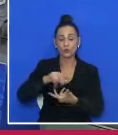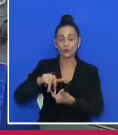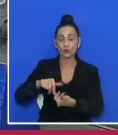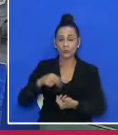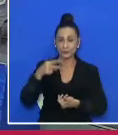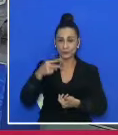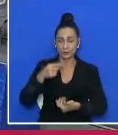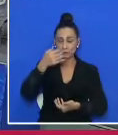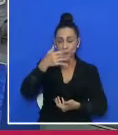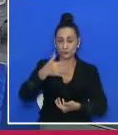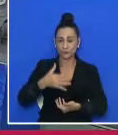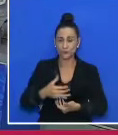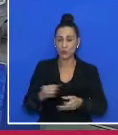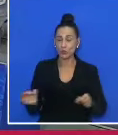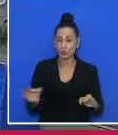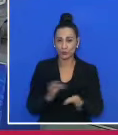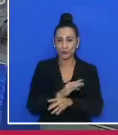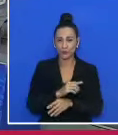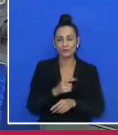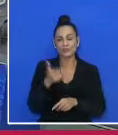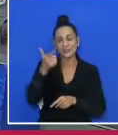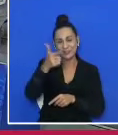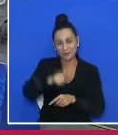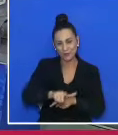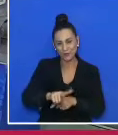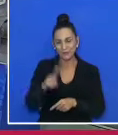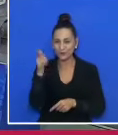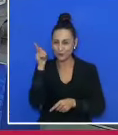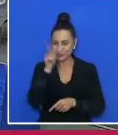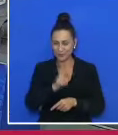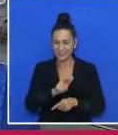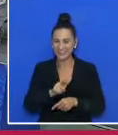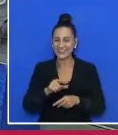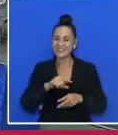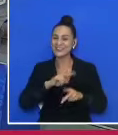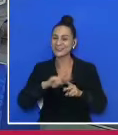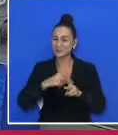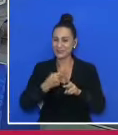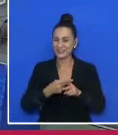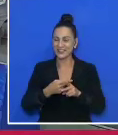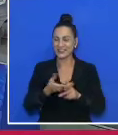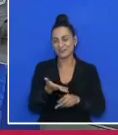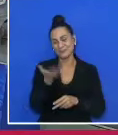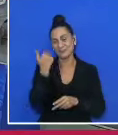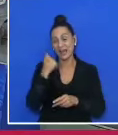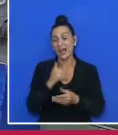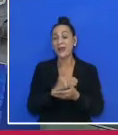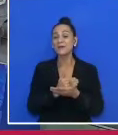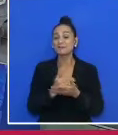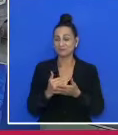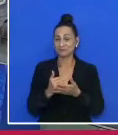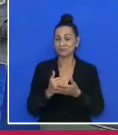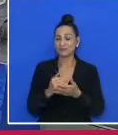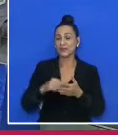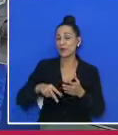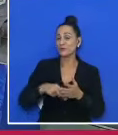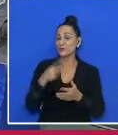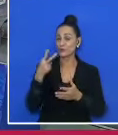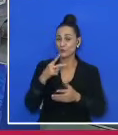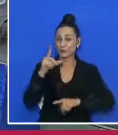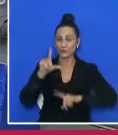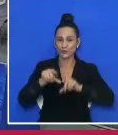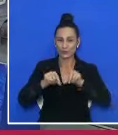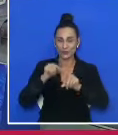em cima do globo número 2. Tudo pronto, você tem mais uma chance de ganhar na dupla Sena. Vamos lá? Agora passaremos ao